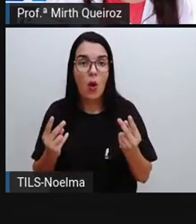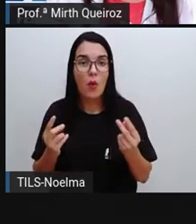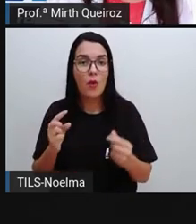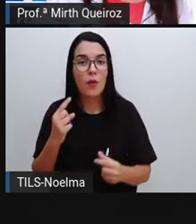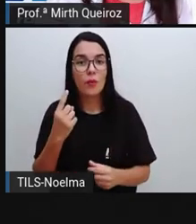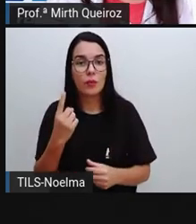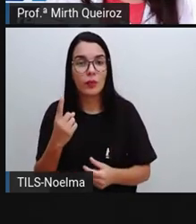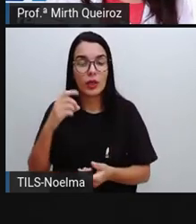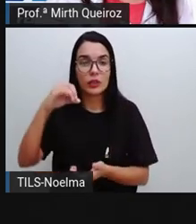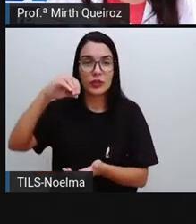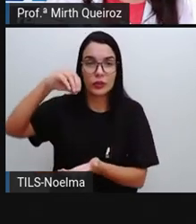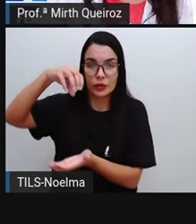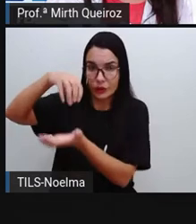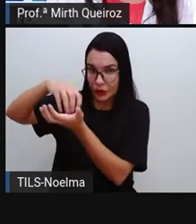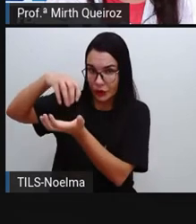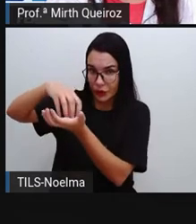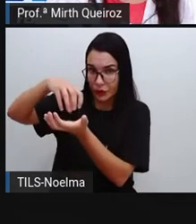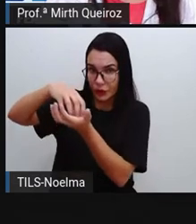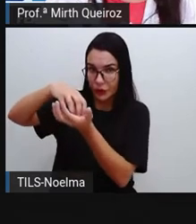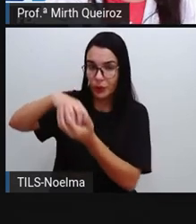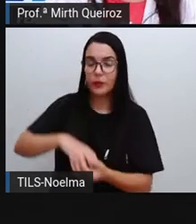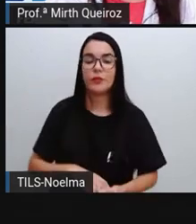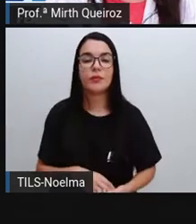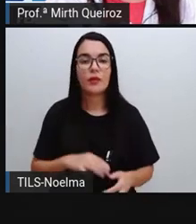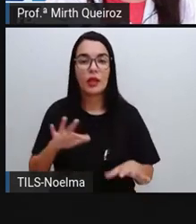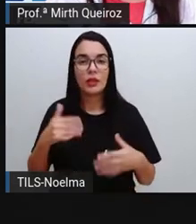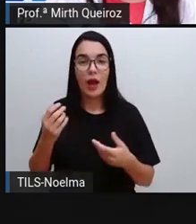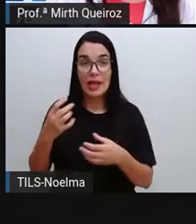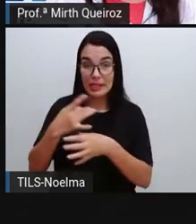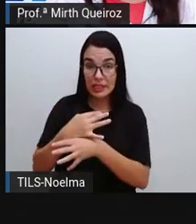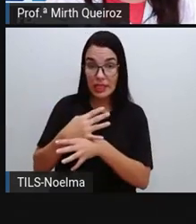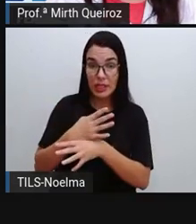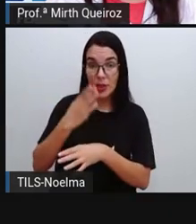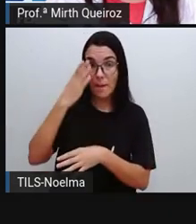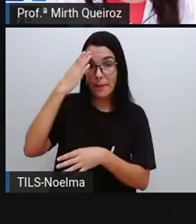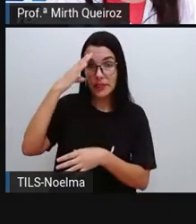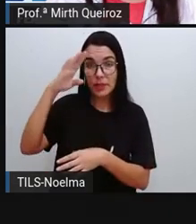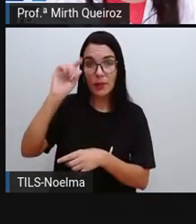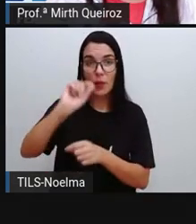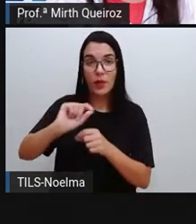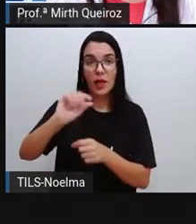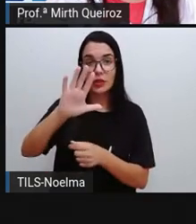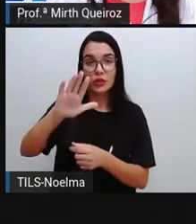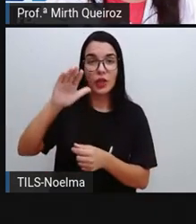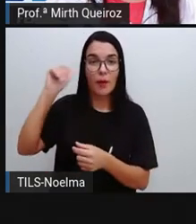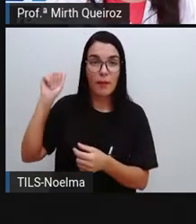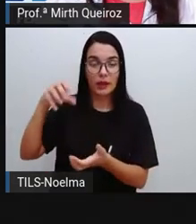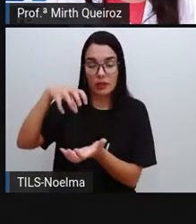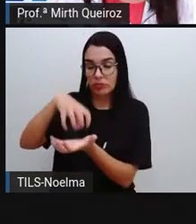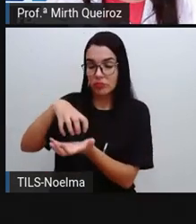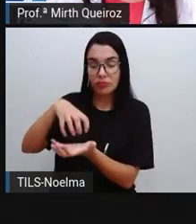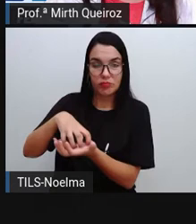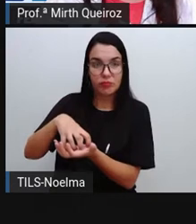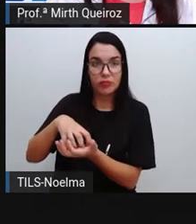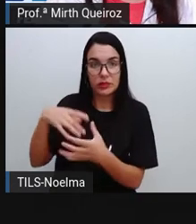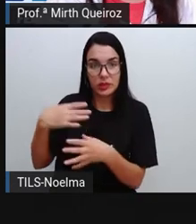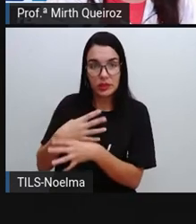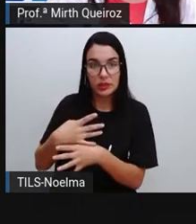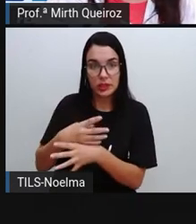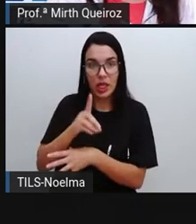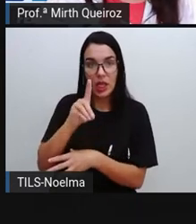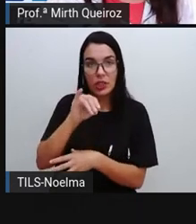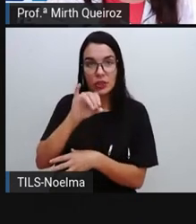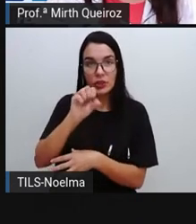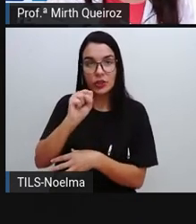Ou distritos, são chamados de distritos. A cidade principal é chamada aí de distrito sede,